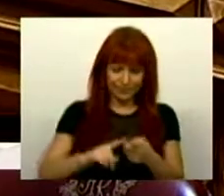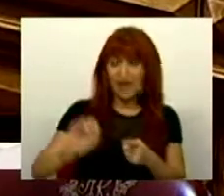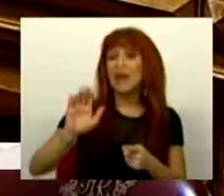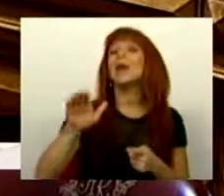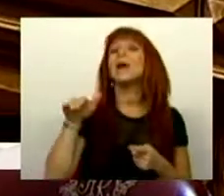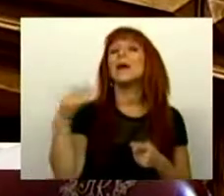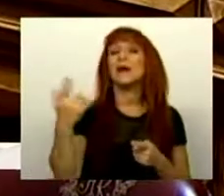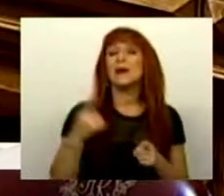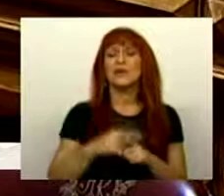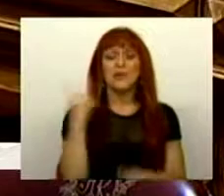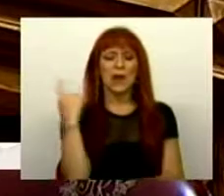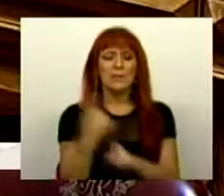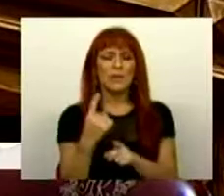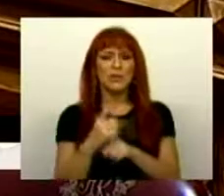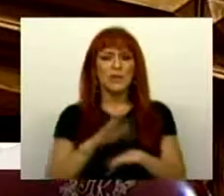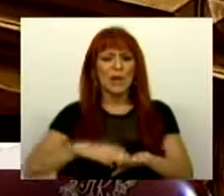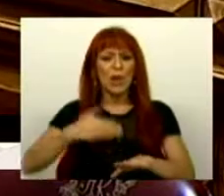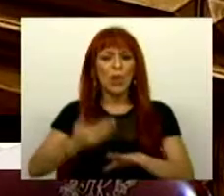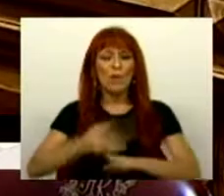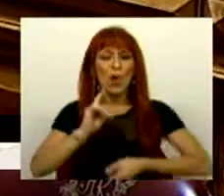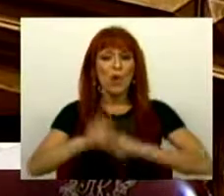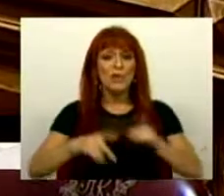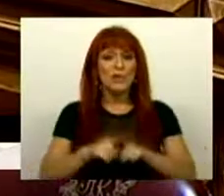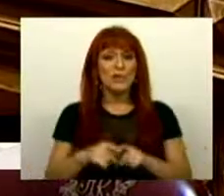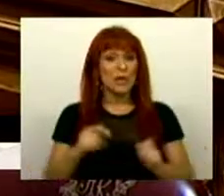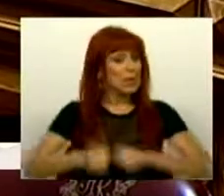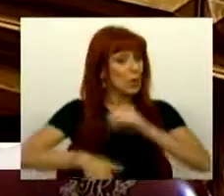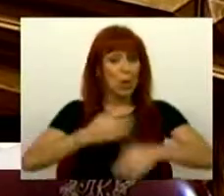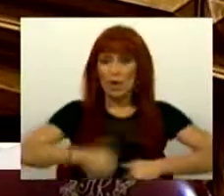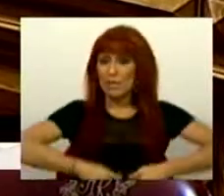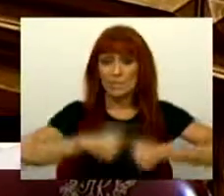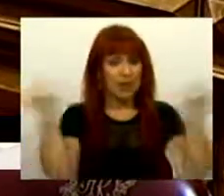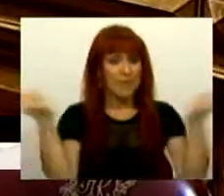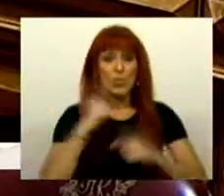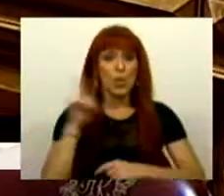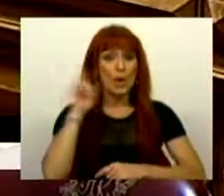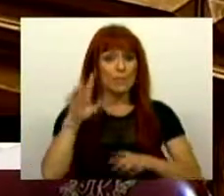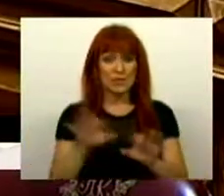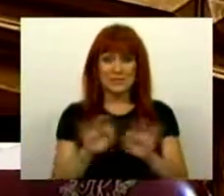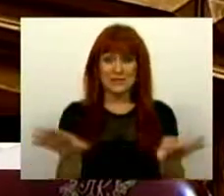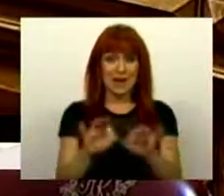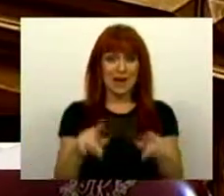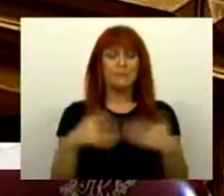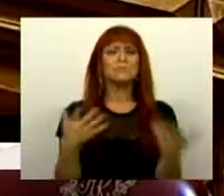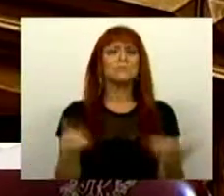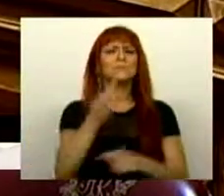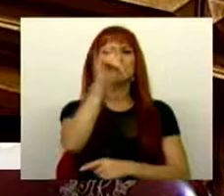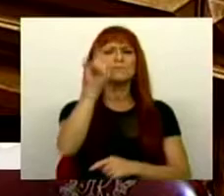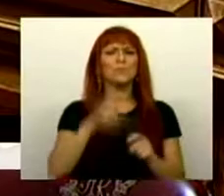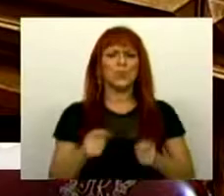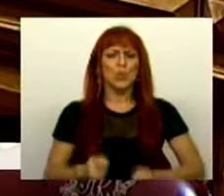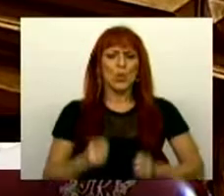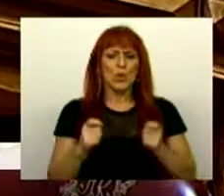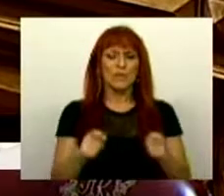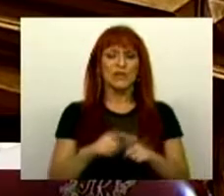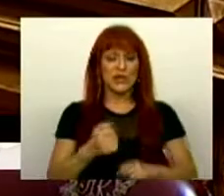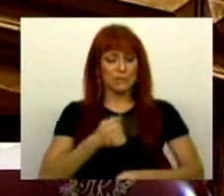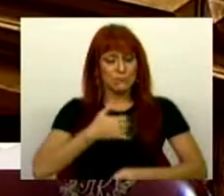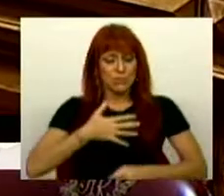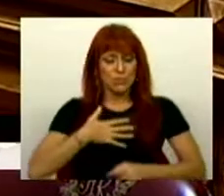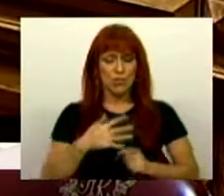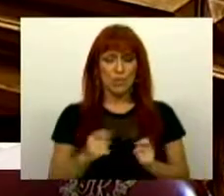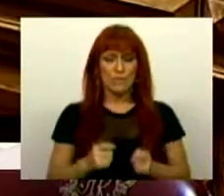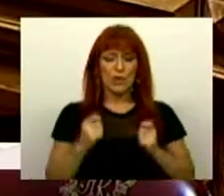primeiro lugar, manter e reforçar aquilo que corre bem e que é muito importante, como seja a questão do investimento empresarial,